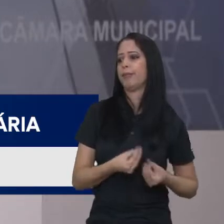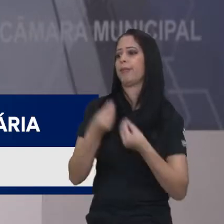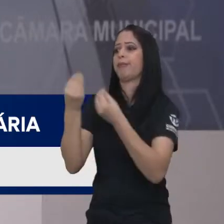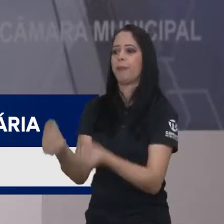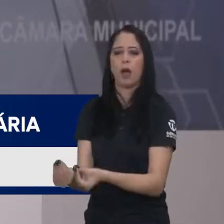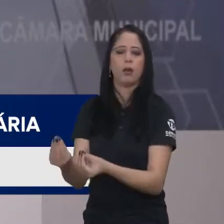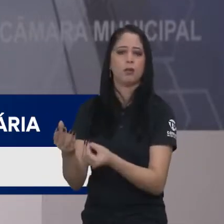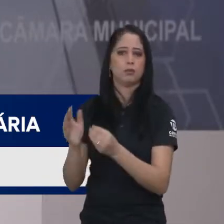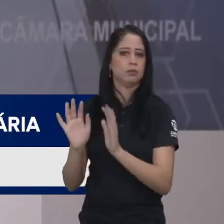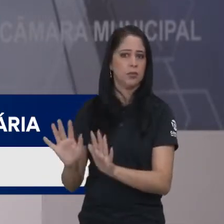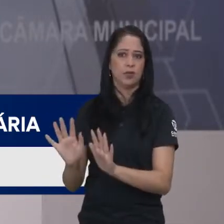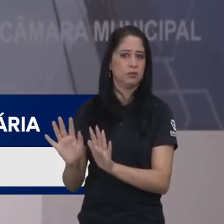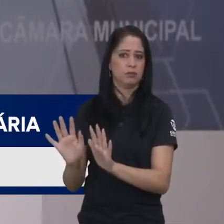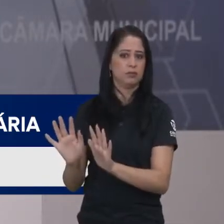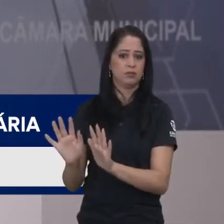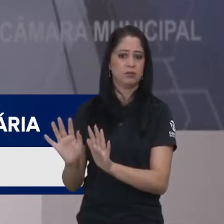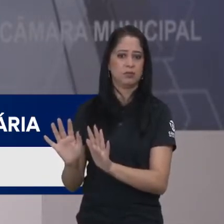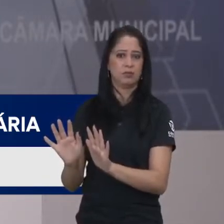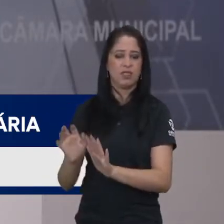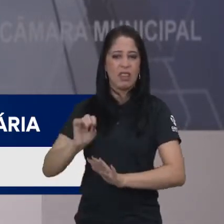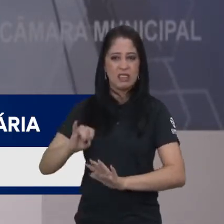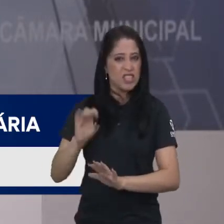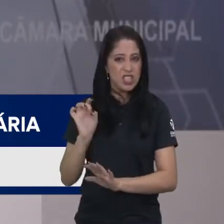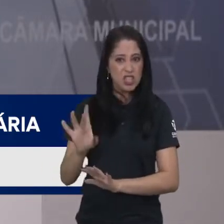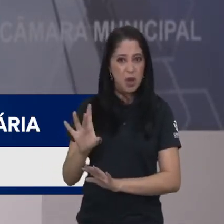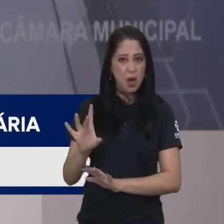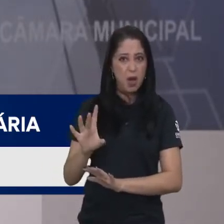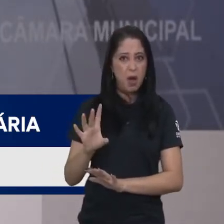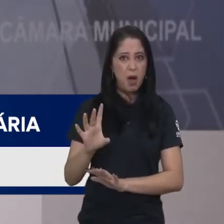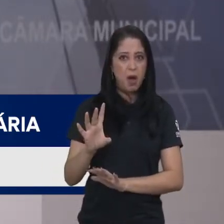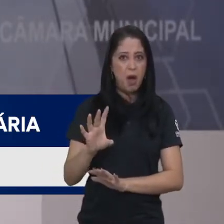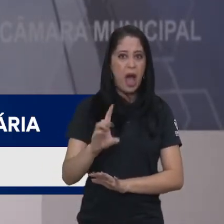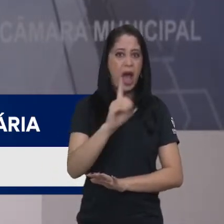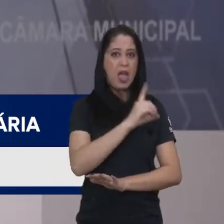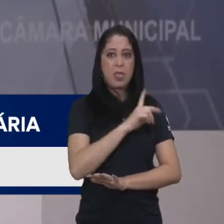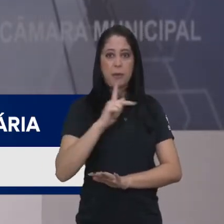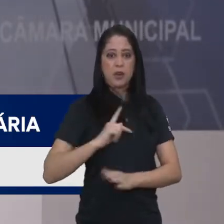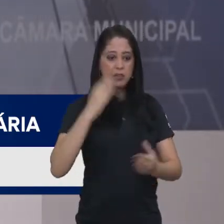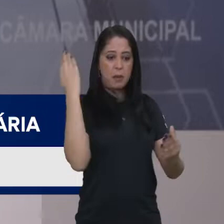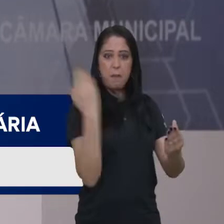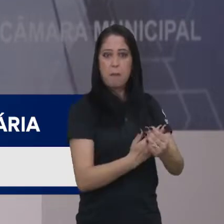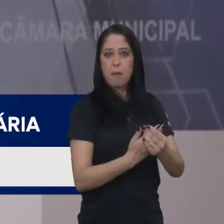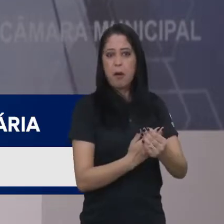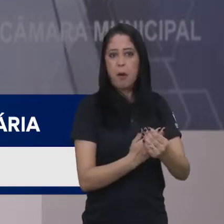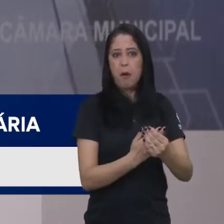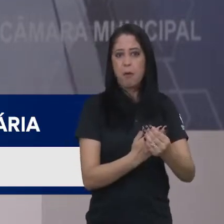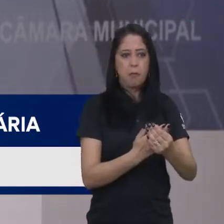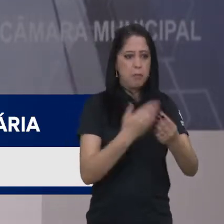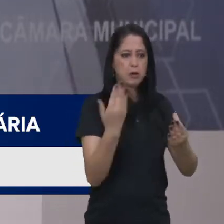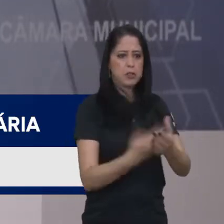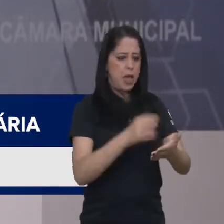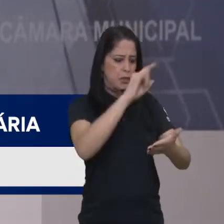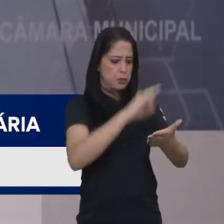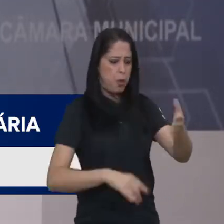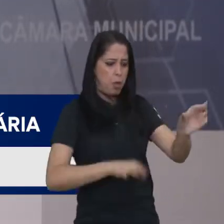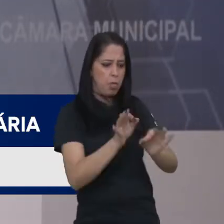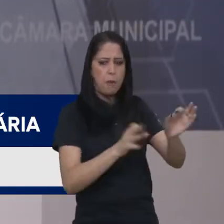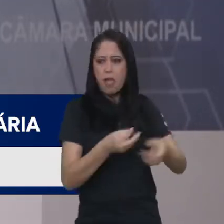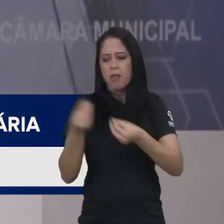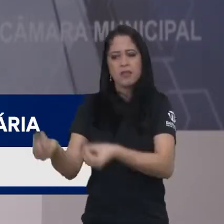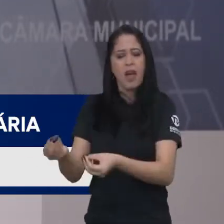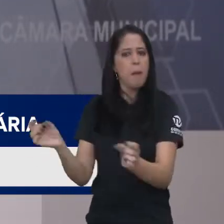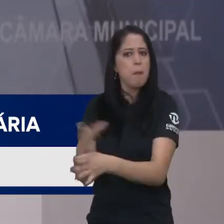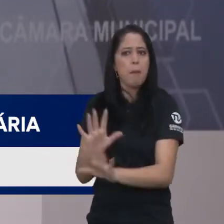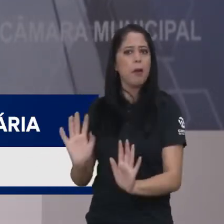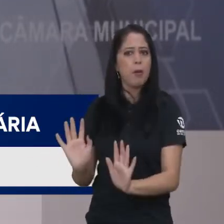Porque se fosse para fazer isso, a defensoria entraria com mil, vinte mil, trinta mil ações de uso capião, para que as pessoas tivessem